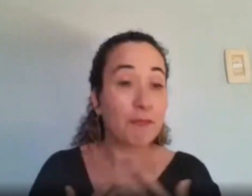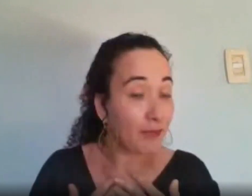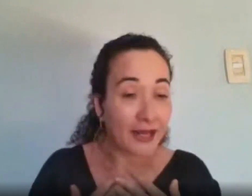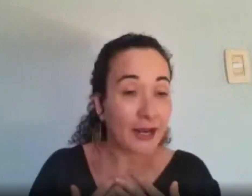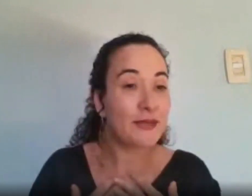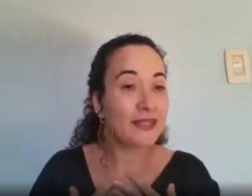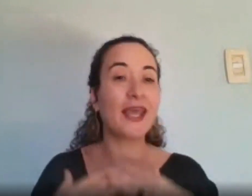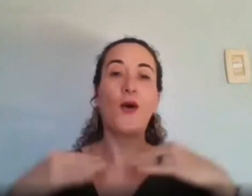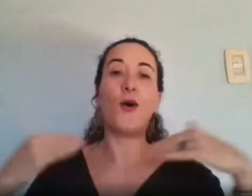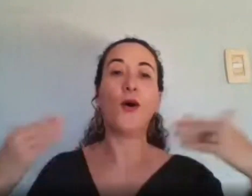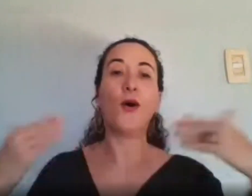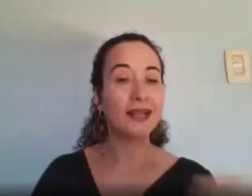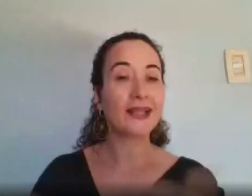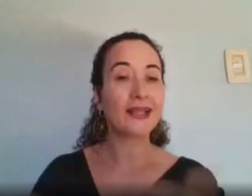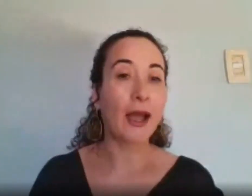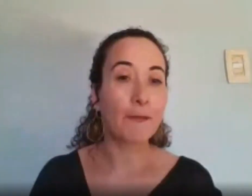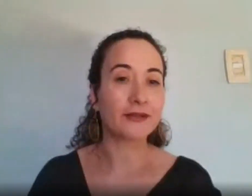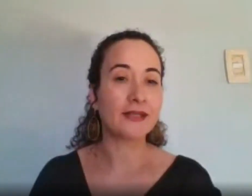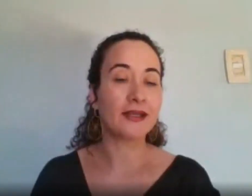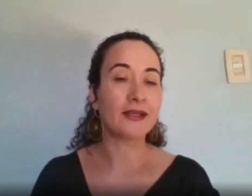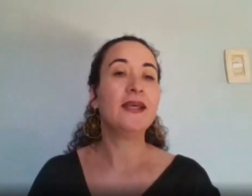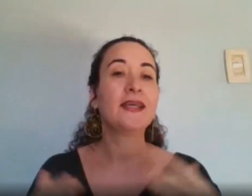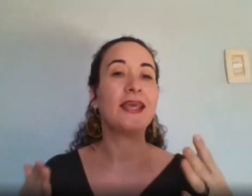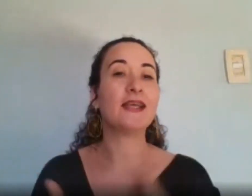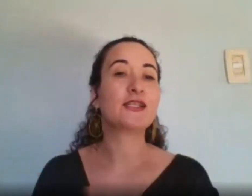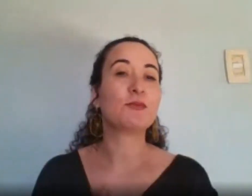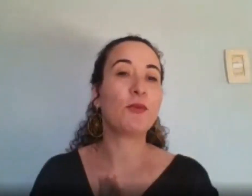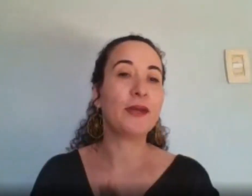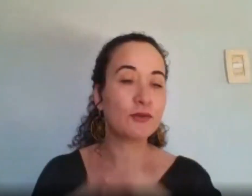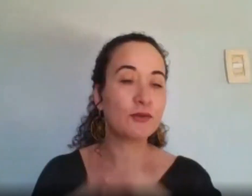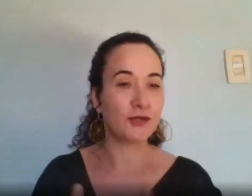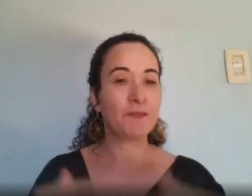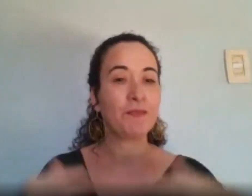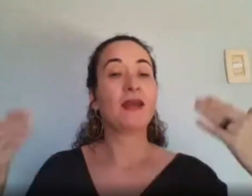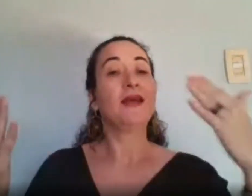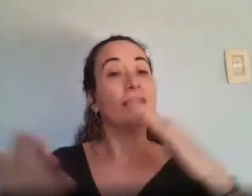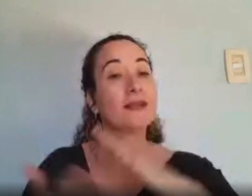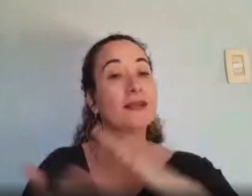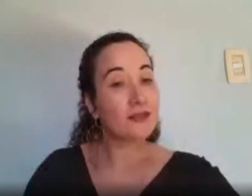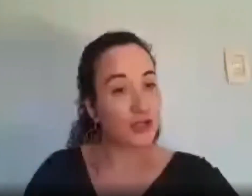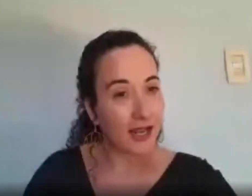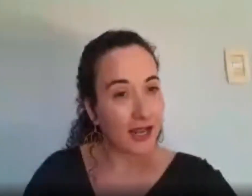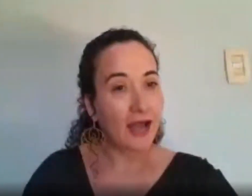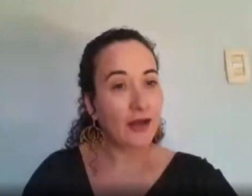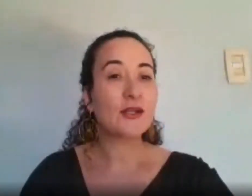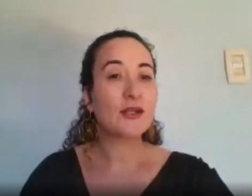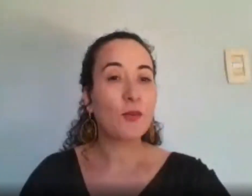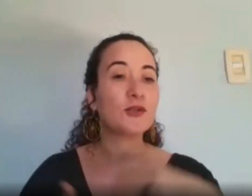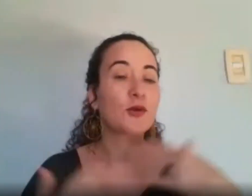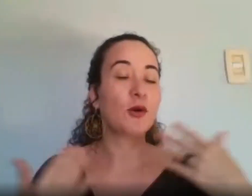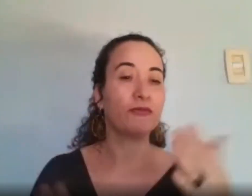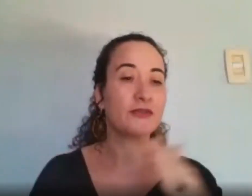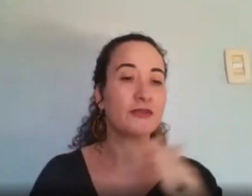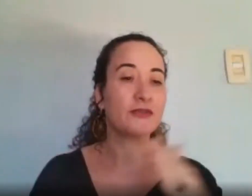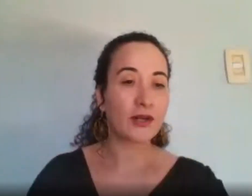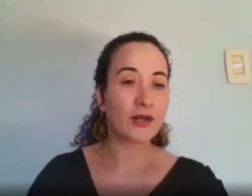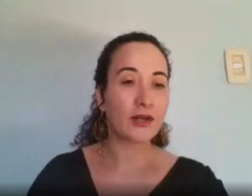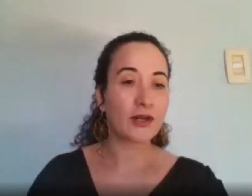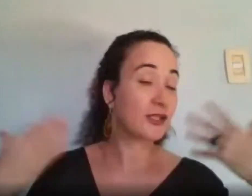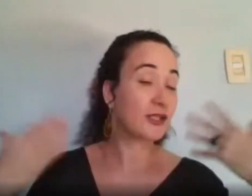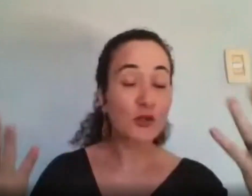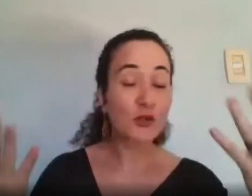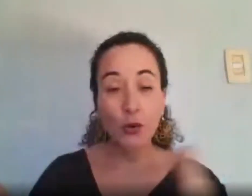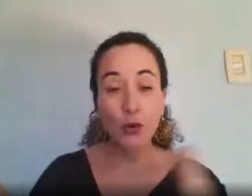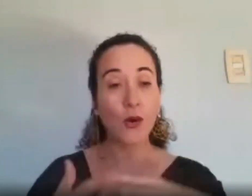agora, para mim, que é outra etapa, né, que é esse momento de chegar no ensino médio como